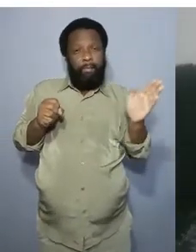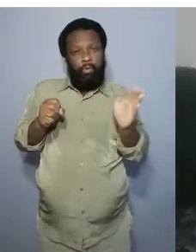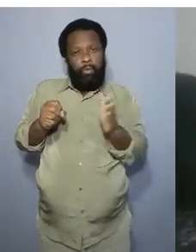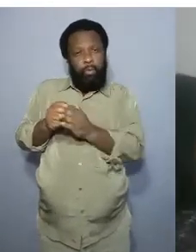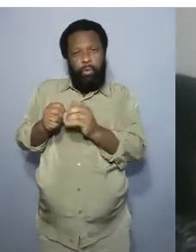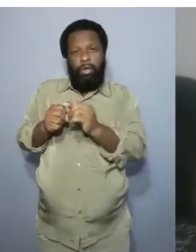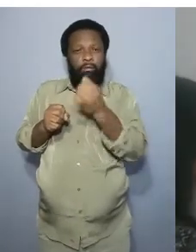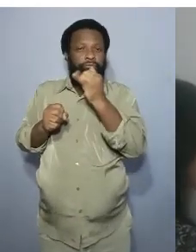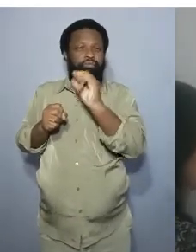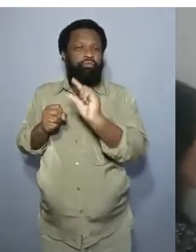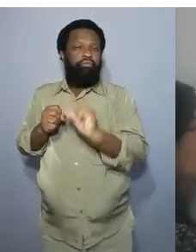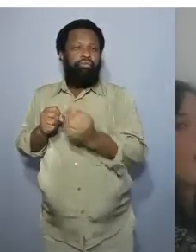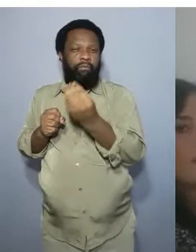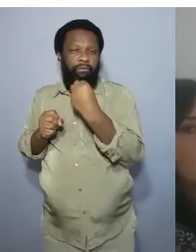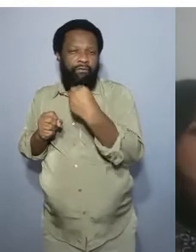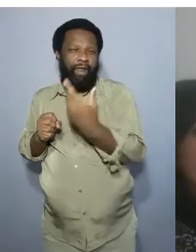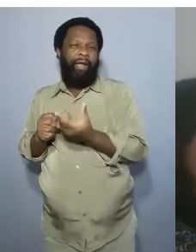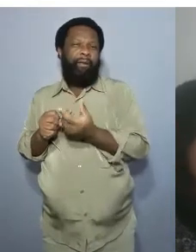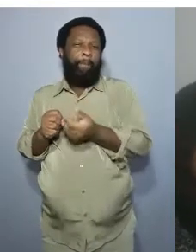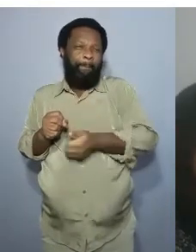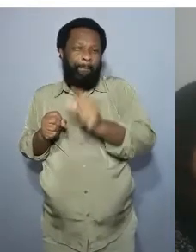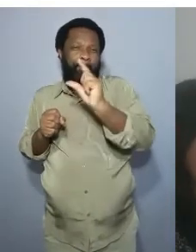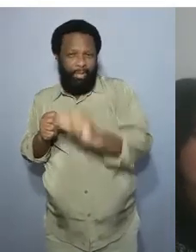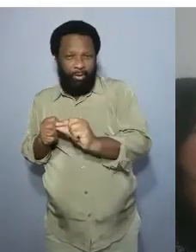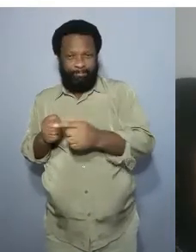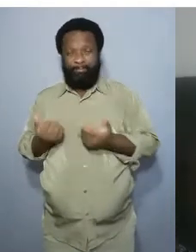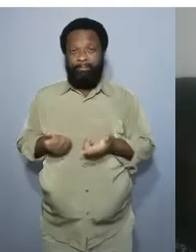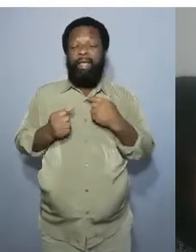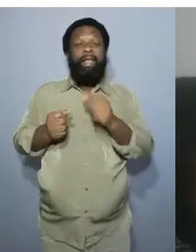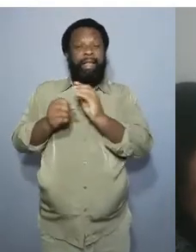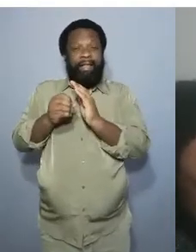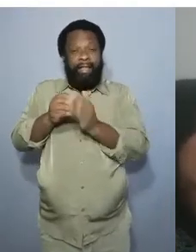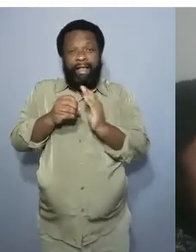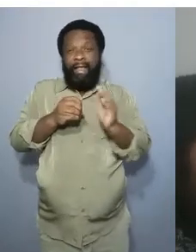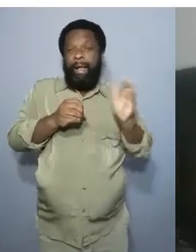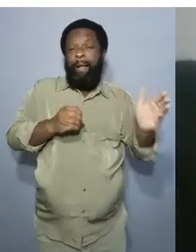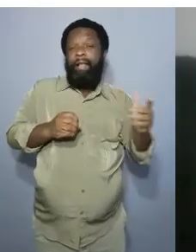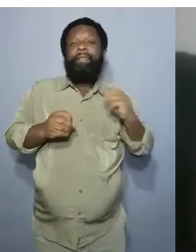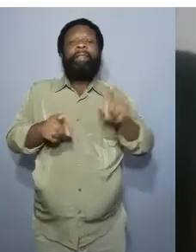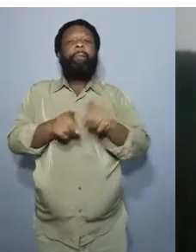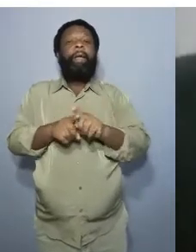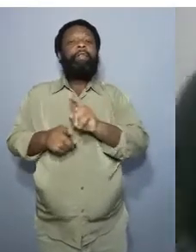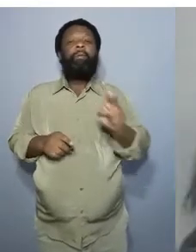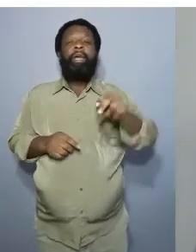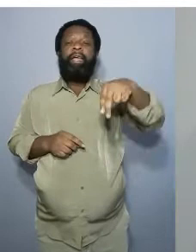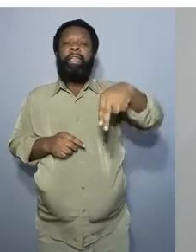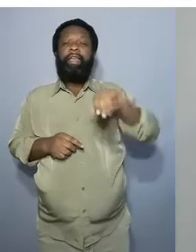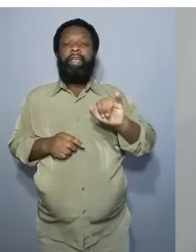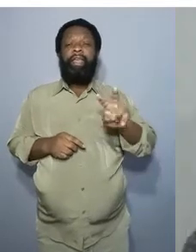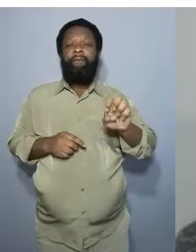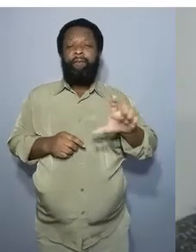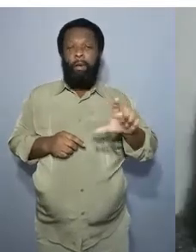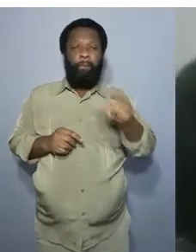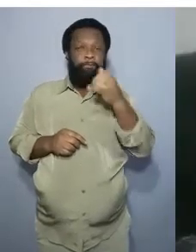quanto mais próxima do núcleo, menor energia ou menos energética essa camada é. Essas camadas também são conhecidas como níveis de